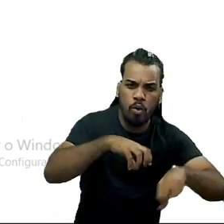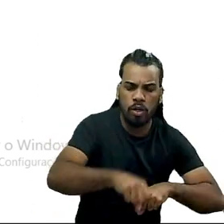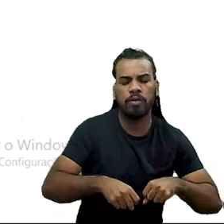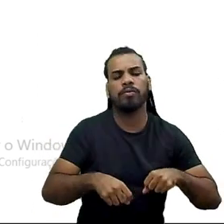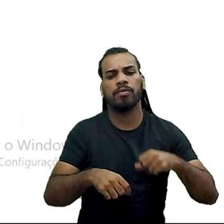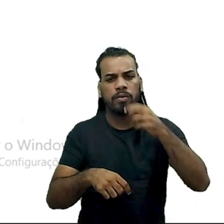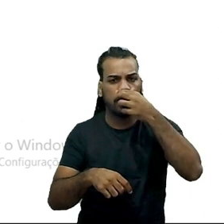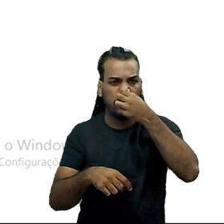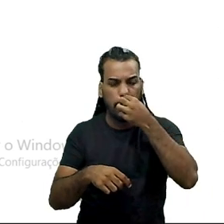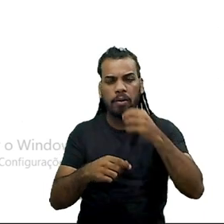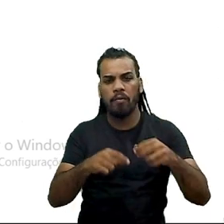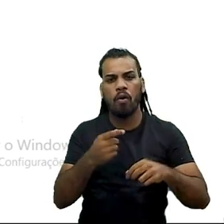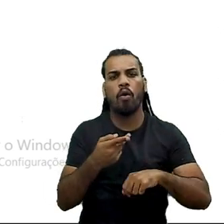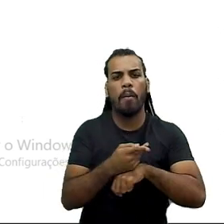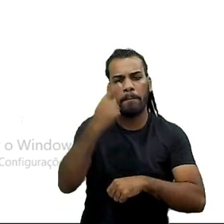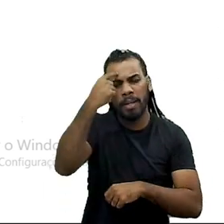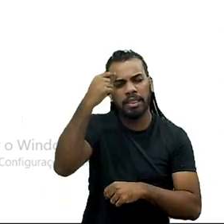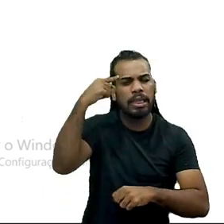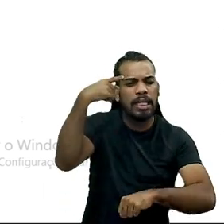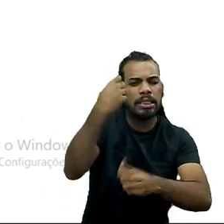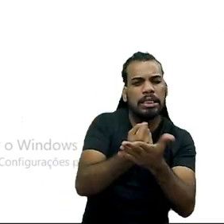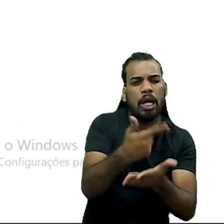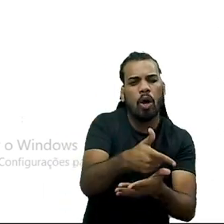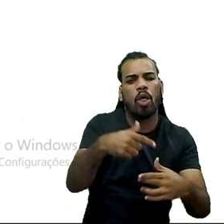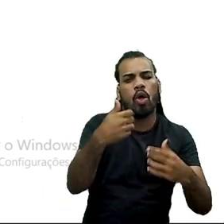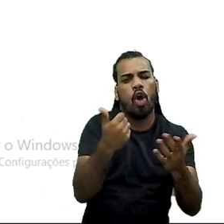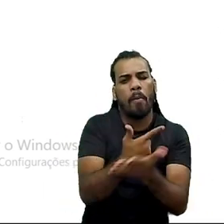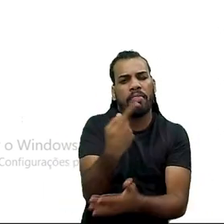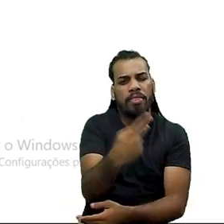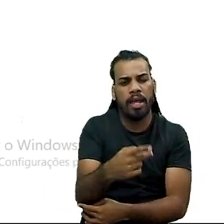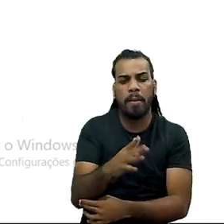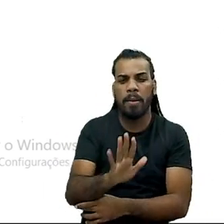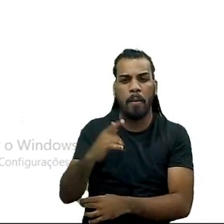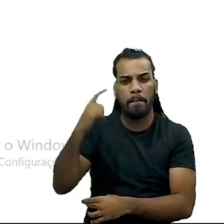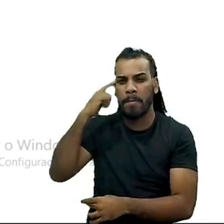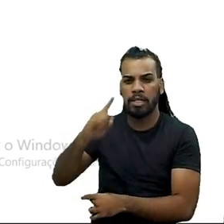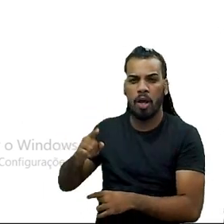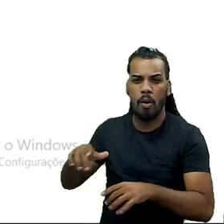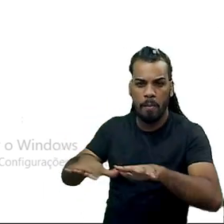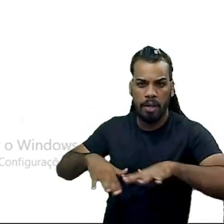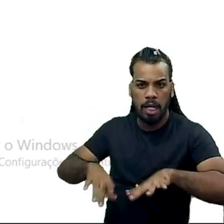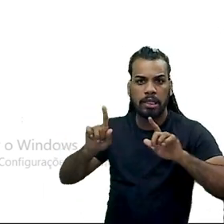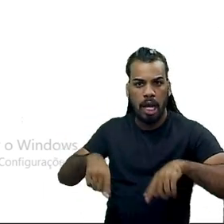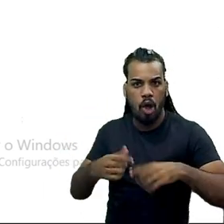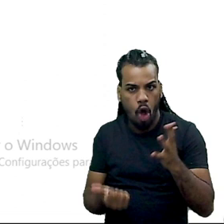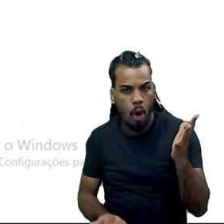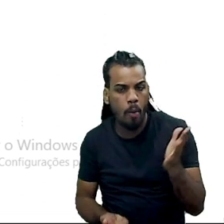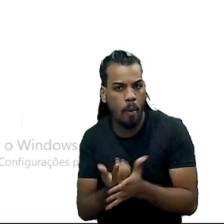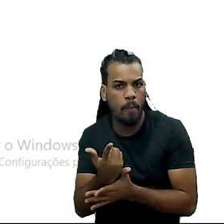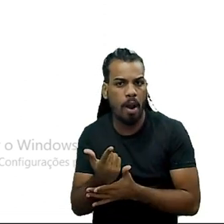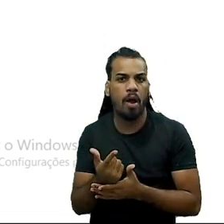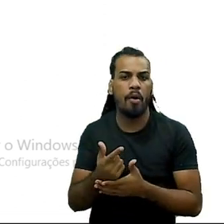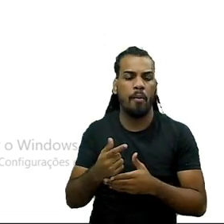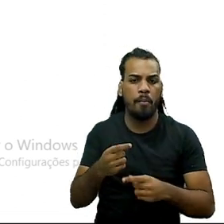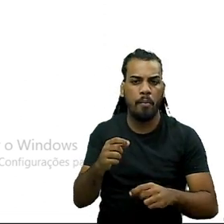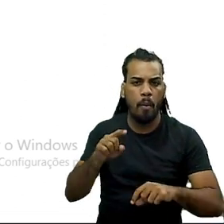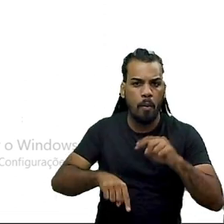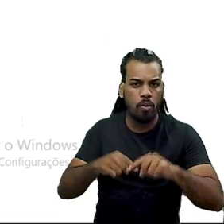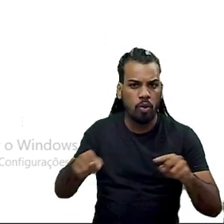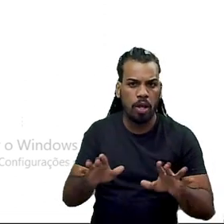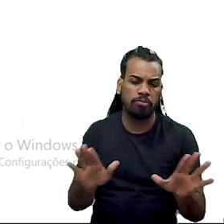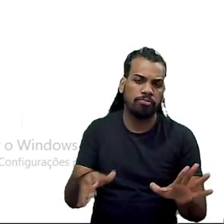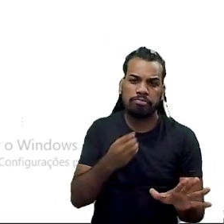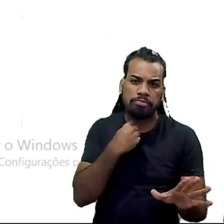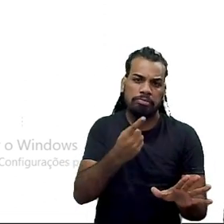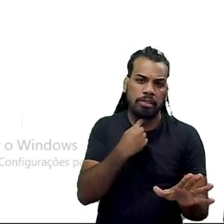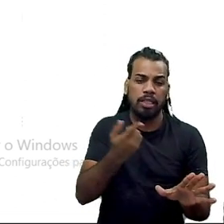mais pensando nas decisões de compra dele, sem pensar no mercado, ele pode comprar produto que de repente não vende. E esse